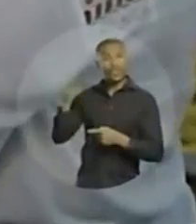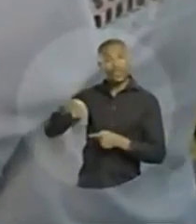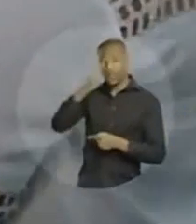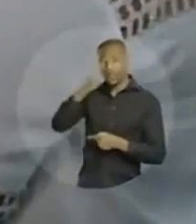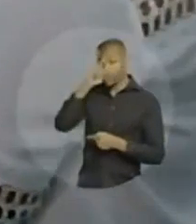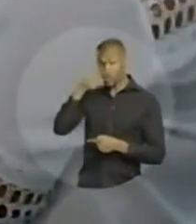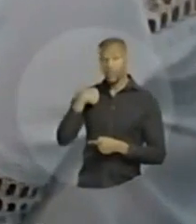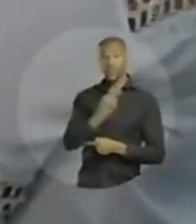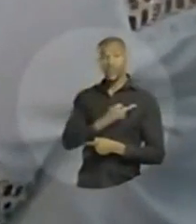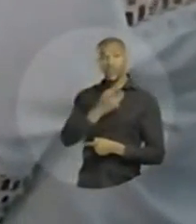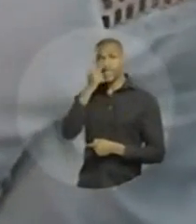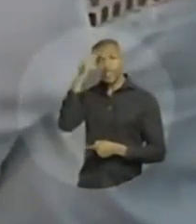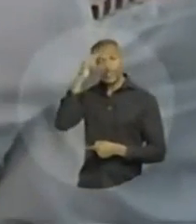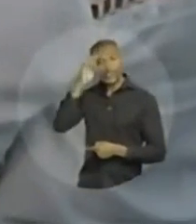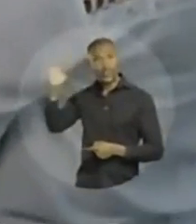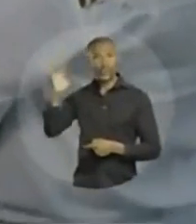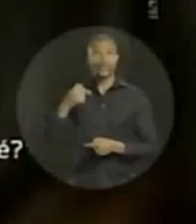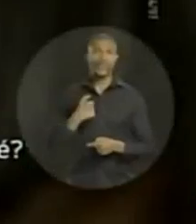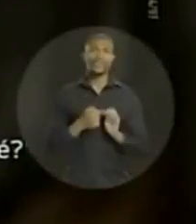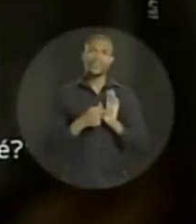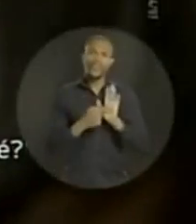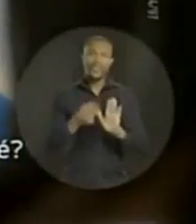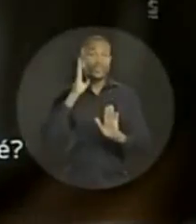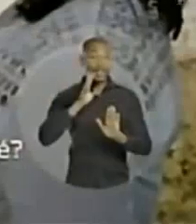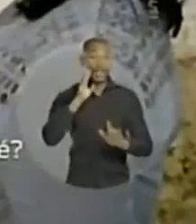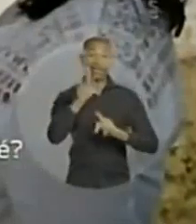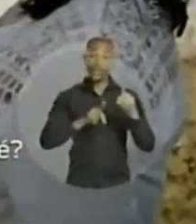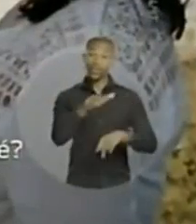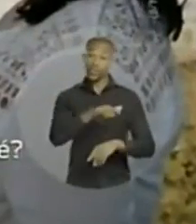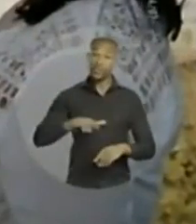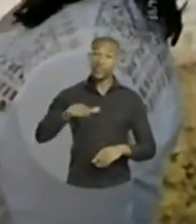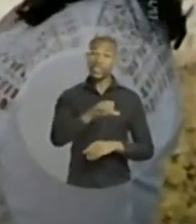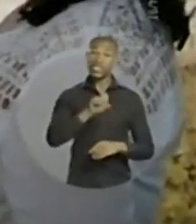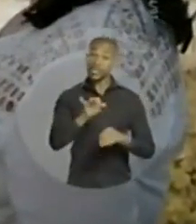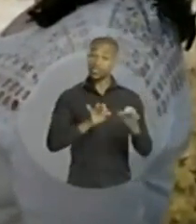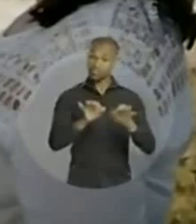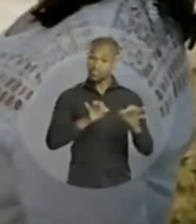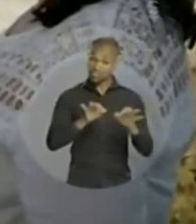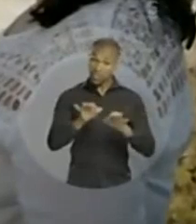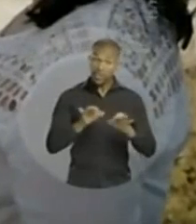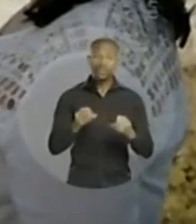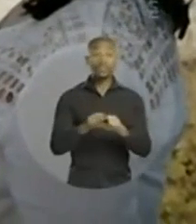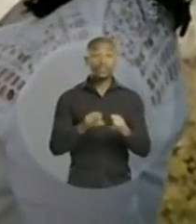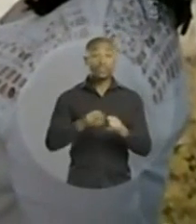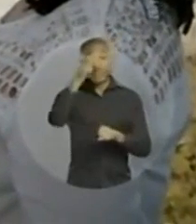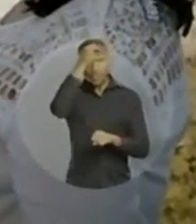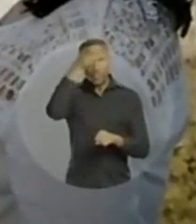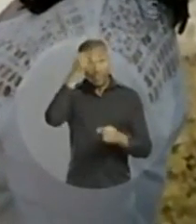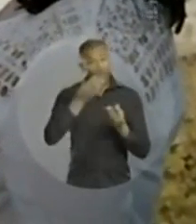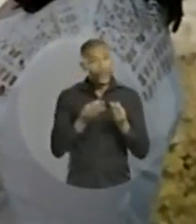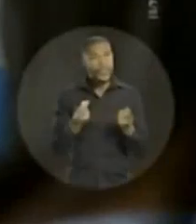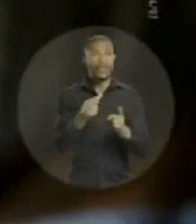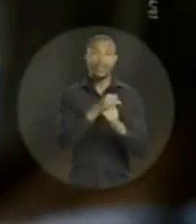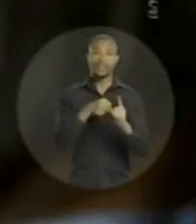esse hospital aqui, para nós, era um sonho. Que é uma demonstração bacana para a população, né? De que se ela se organiza e se o prefeito